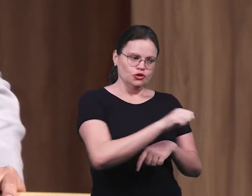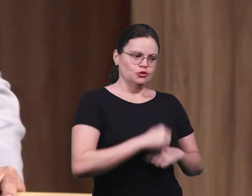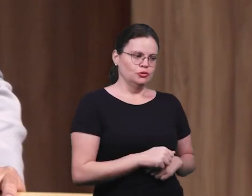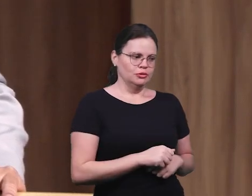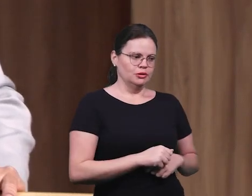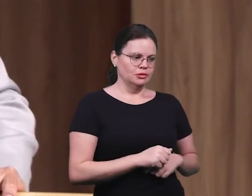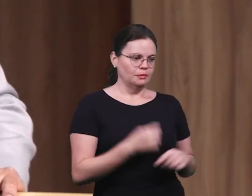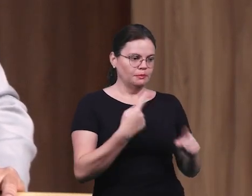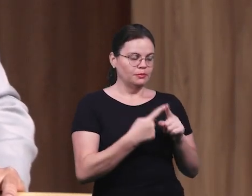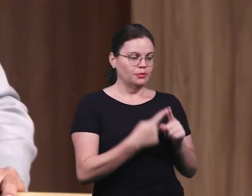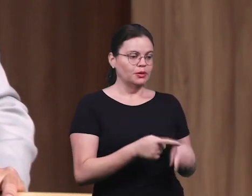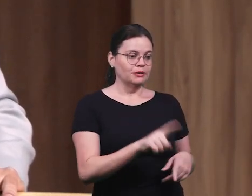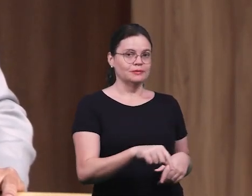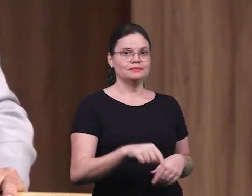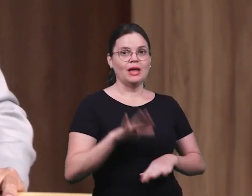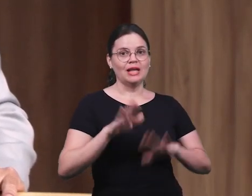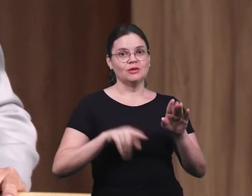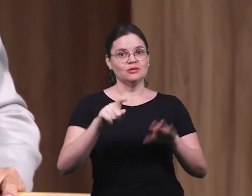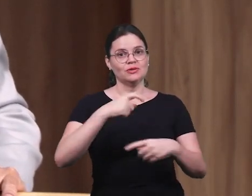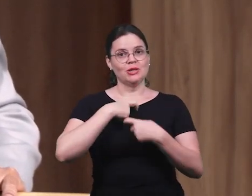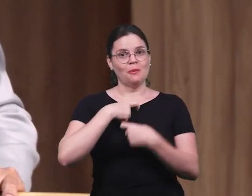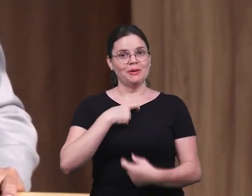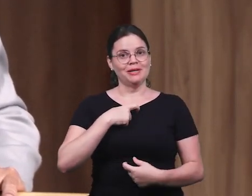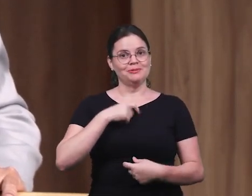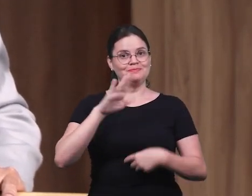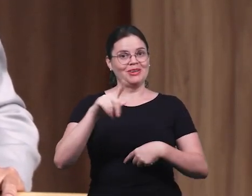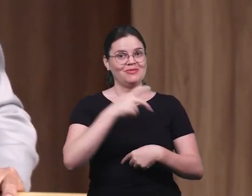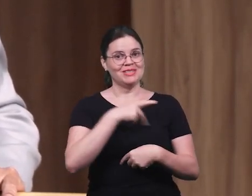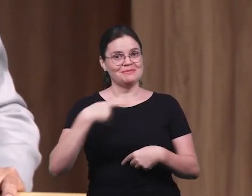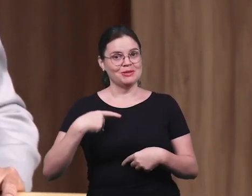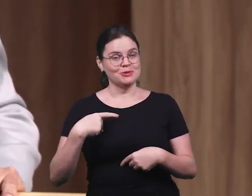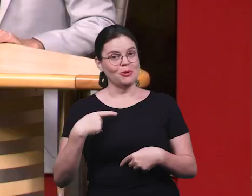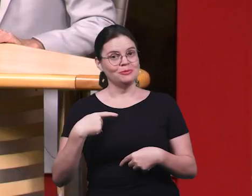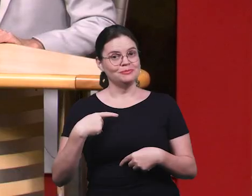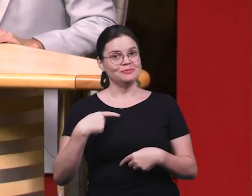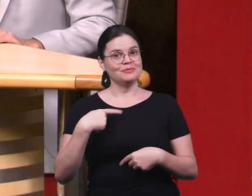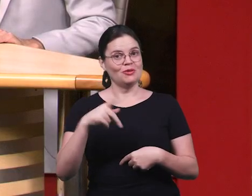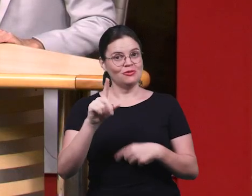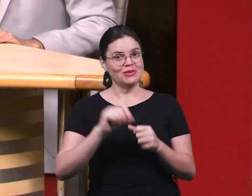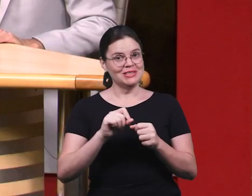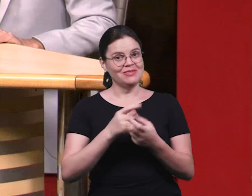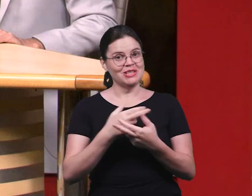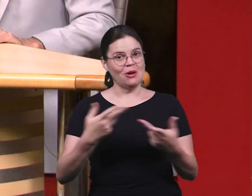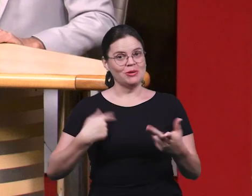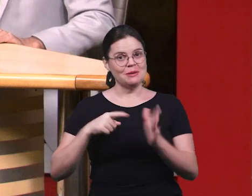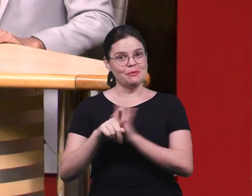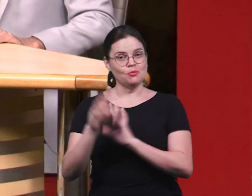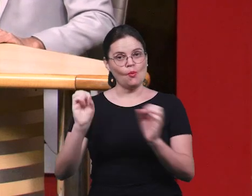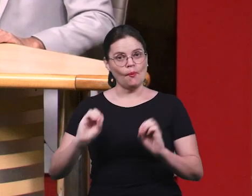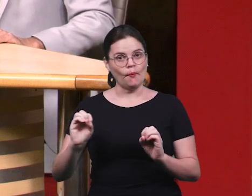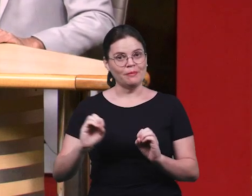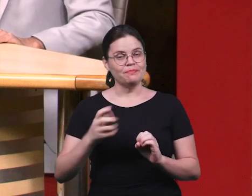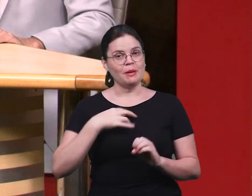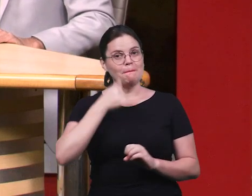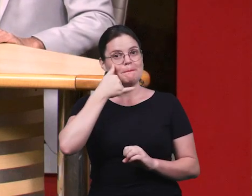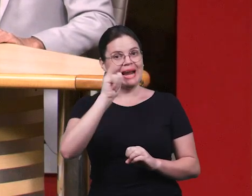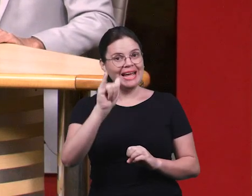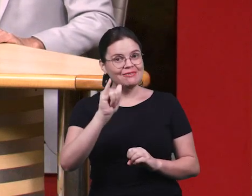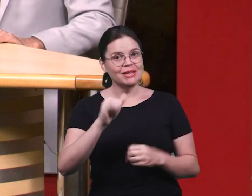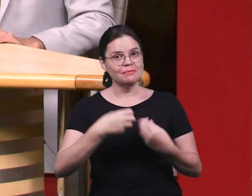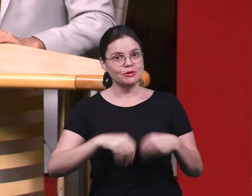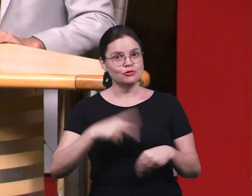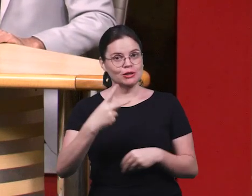haja escândalo, porque às vezes você é um obreiro, você é um pastor, você fez um negócio sem consultar o Senhor, então vai dar um maior